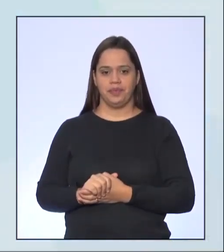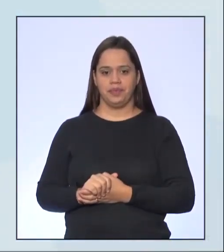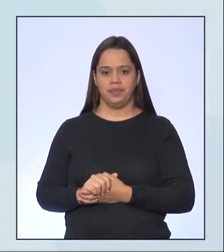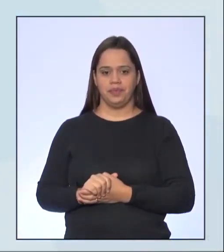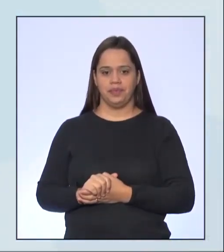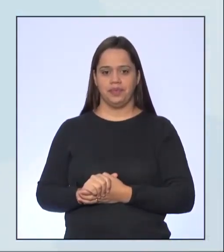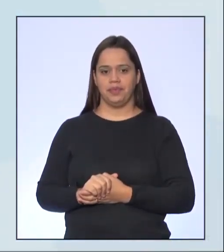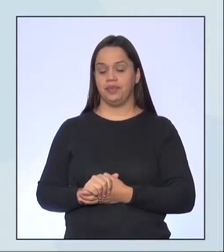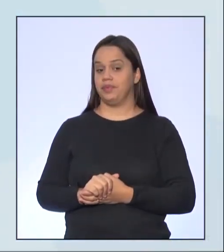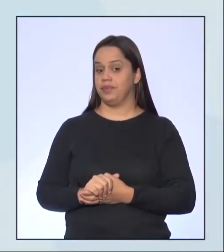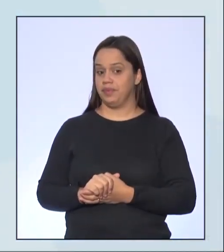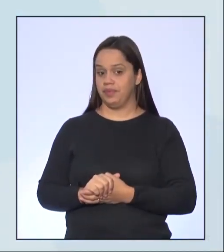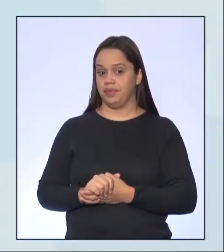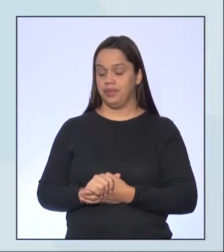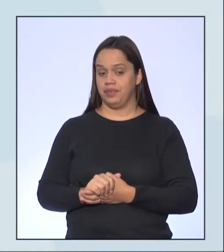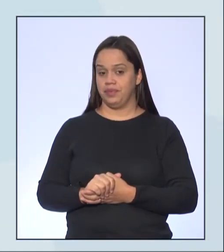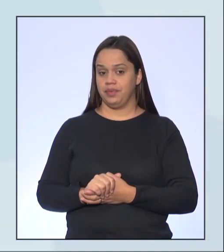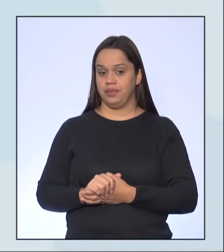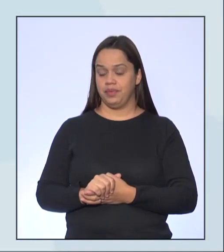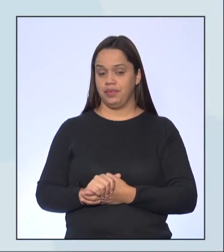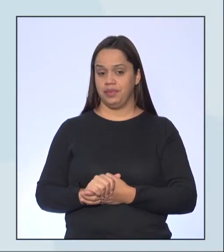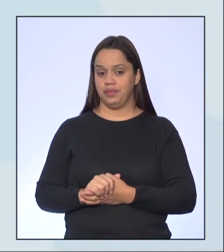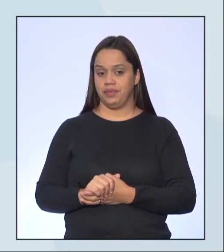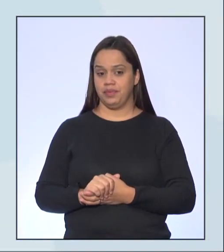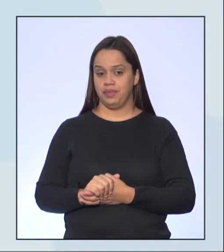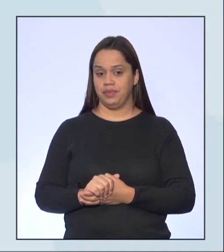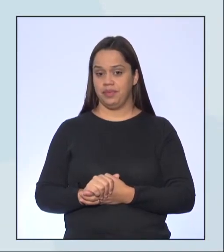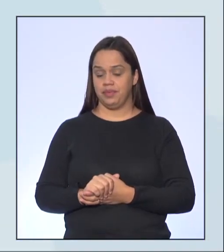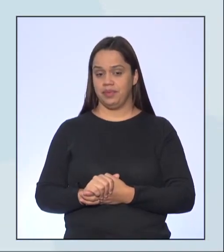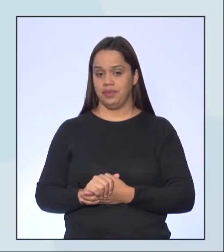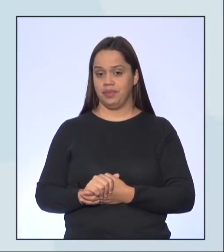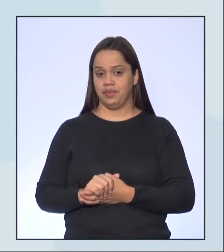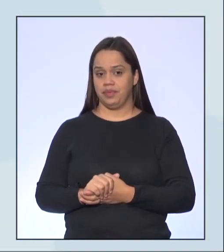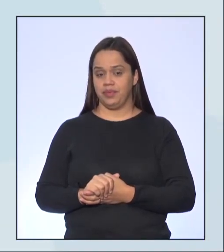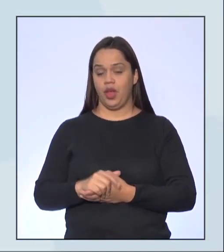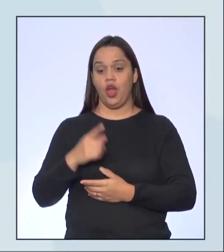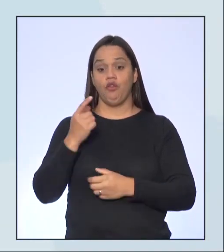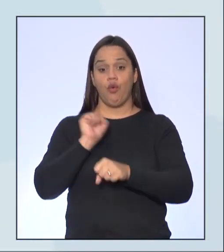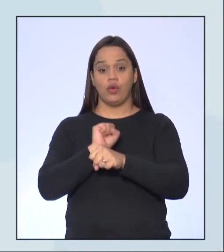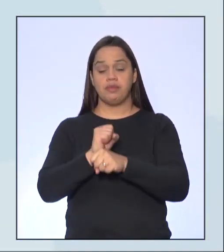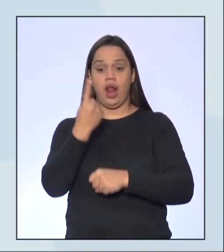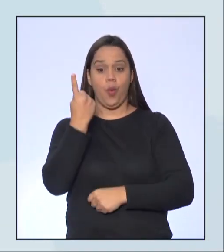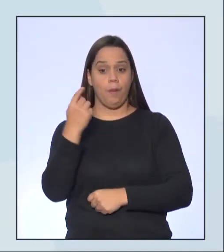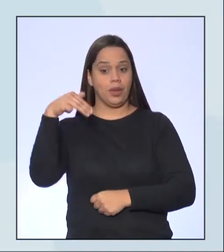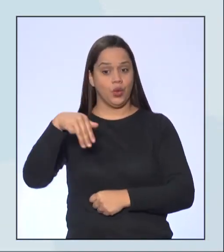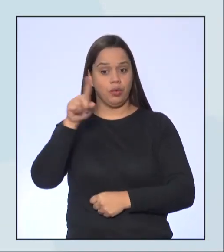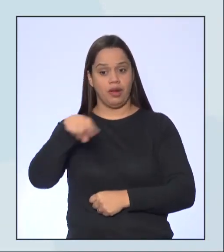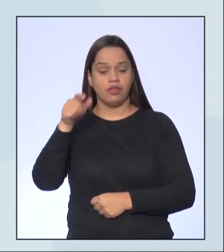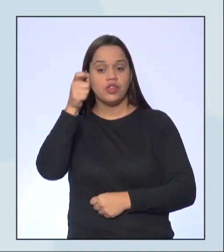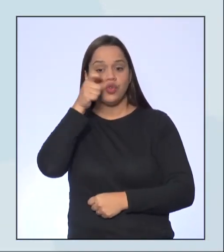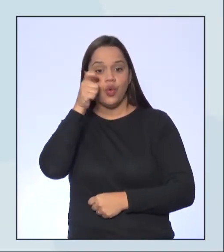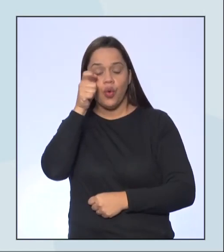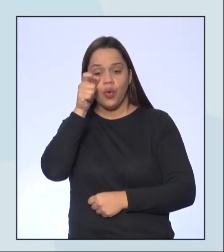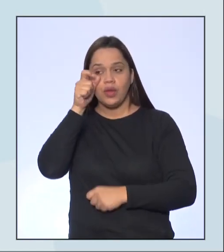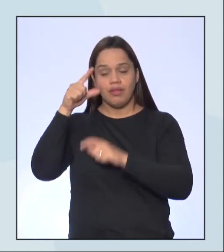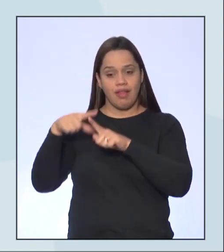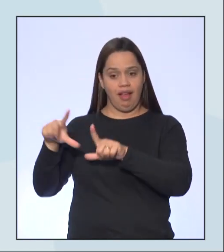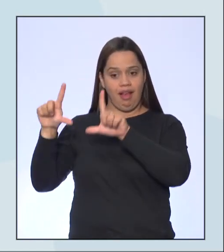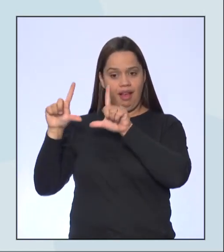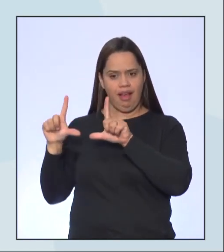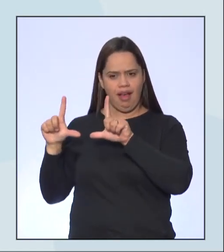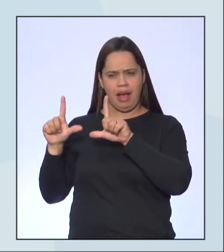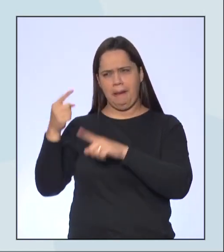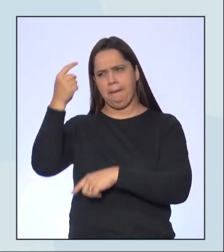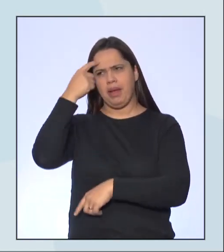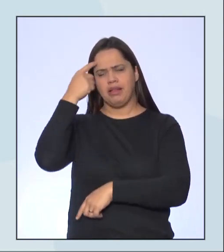Tudo bem? Vamos lá, vou dar um minutinho para vocês olharem essa imagem e pensarem